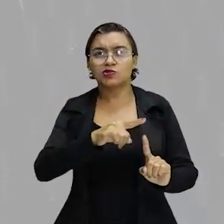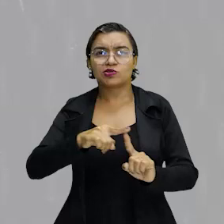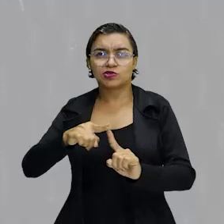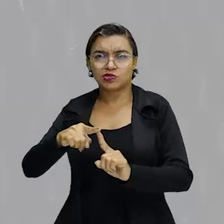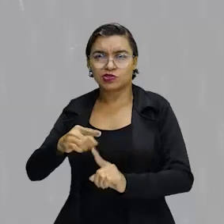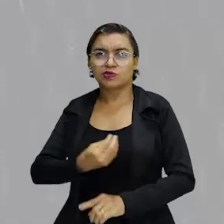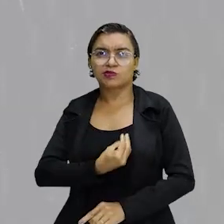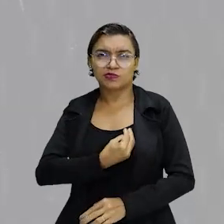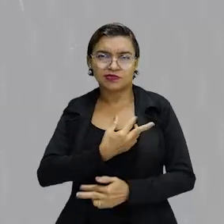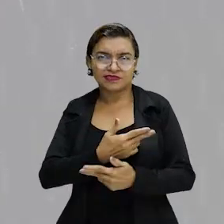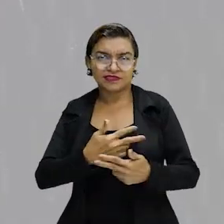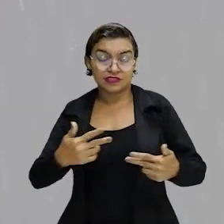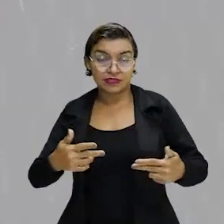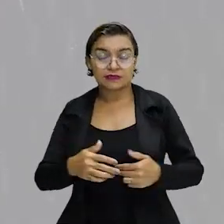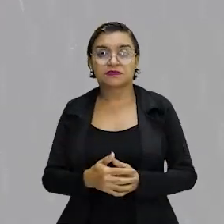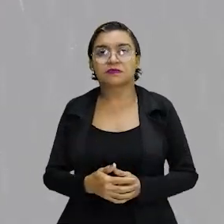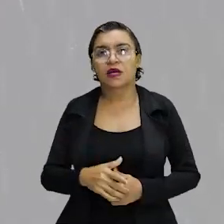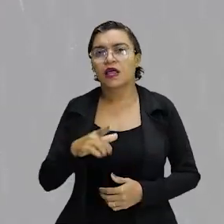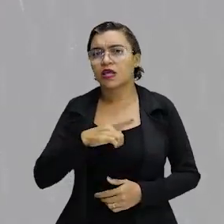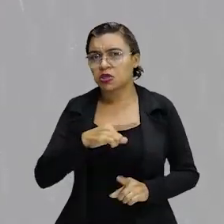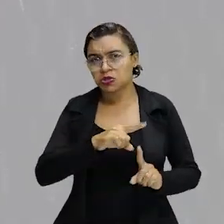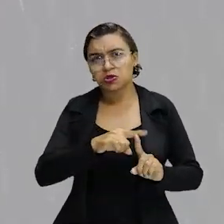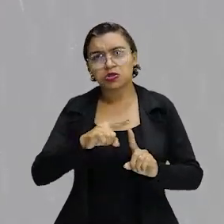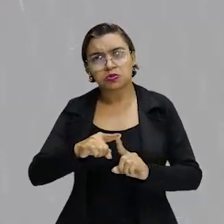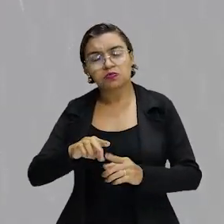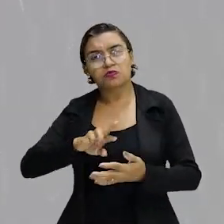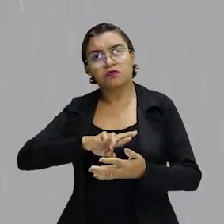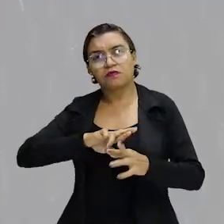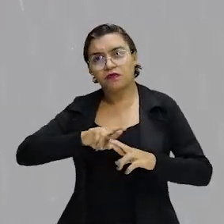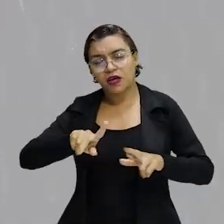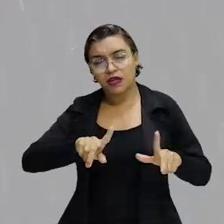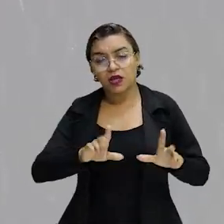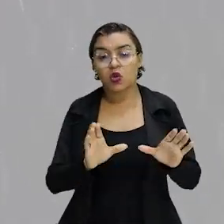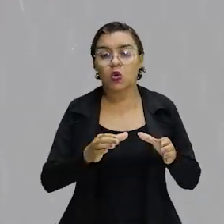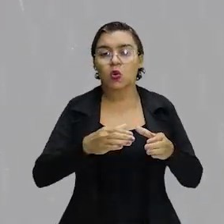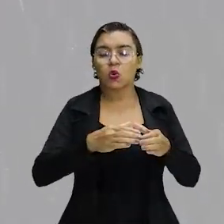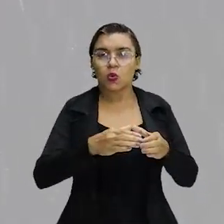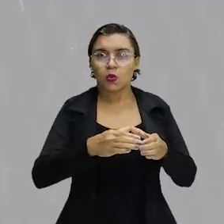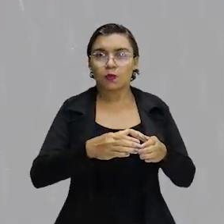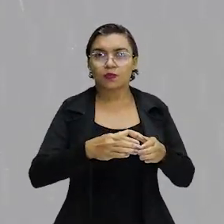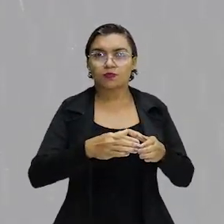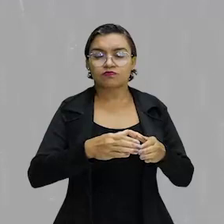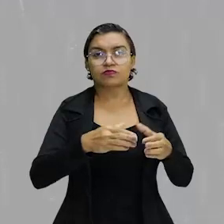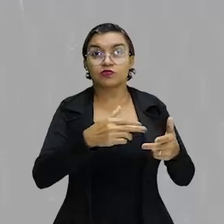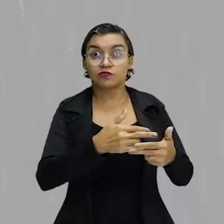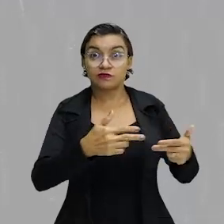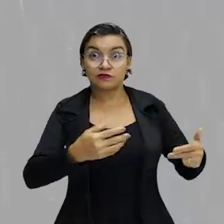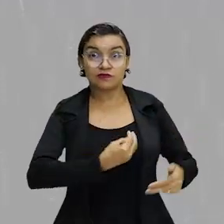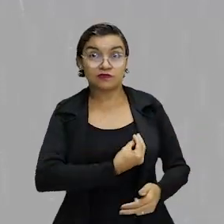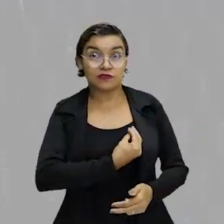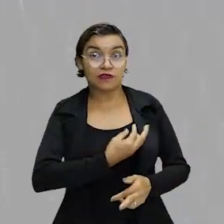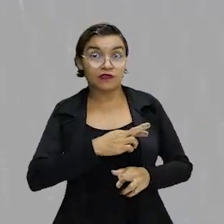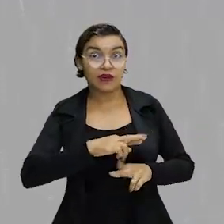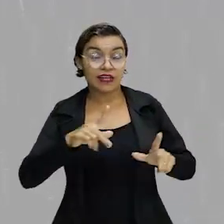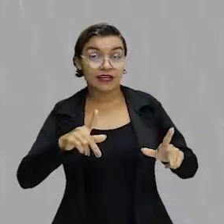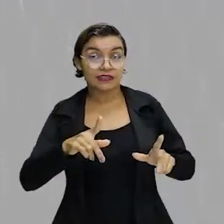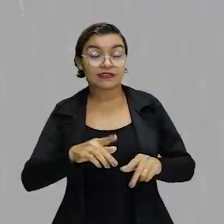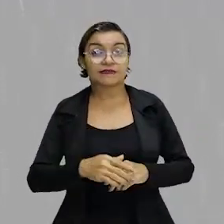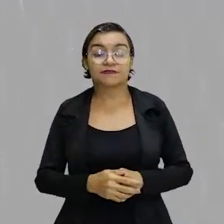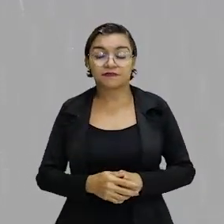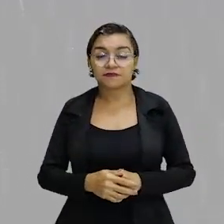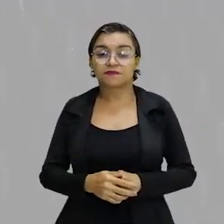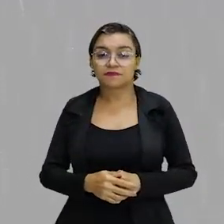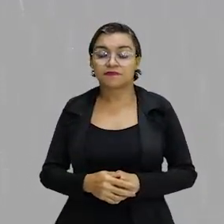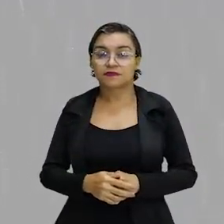existam espécies diferentes, né, grupos de seres vivos diferentes, essas espécies ou